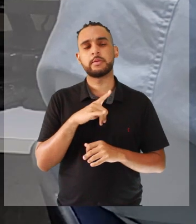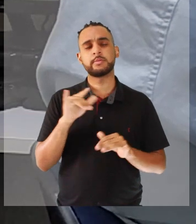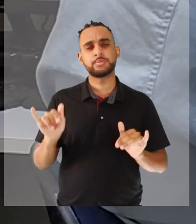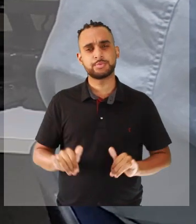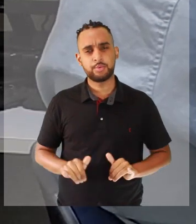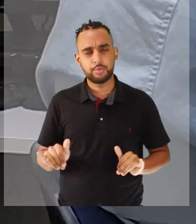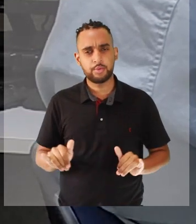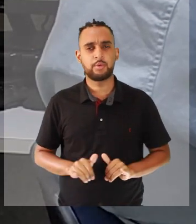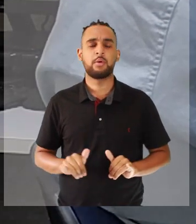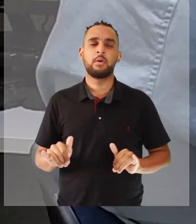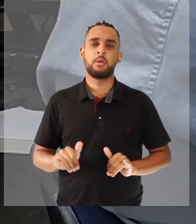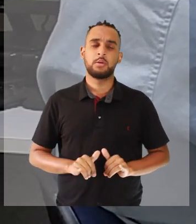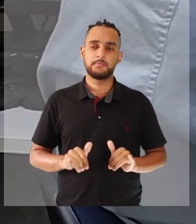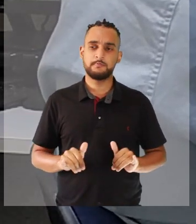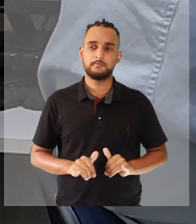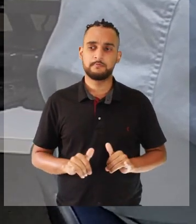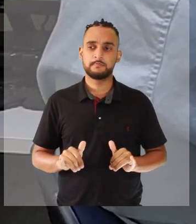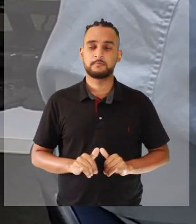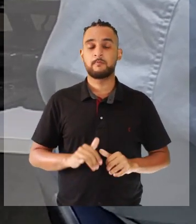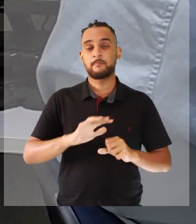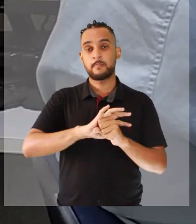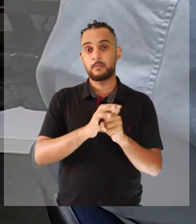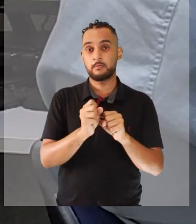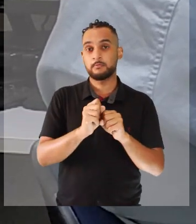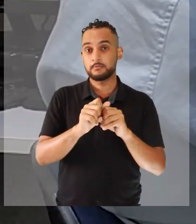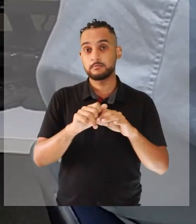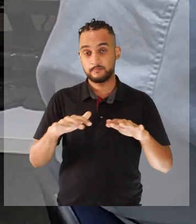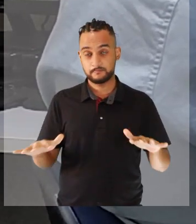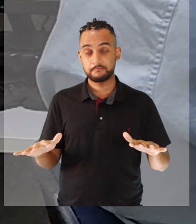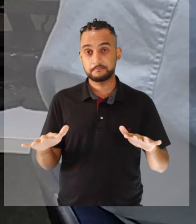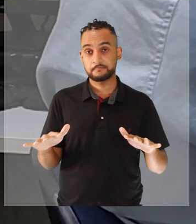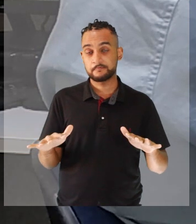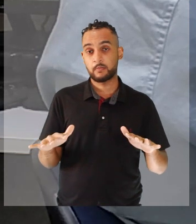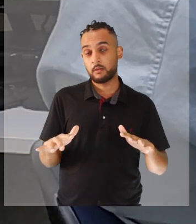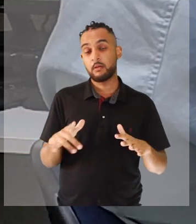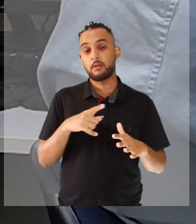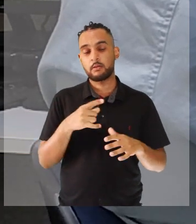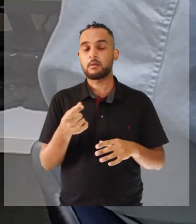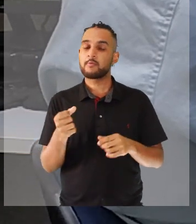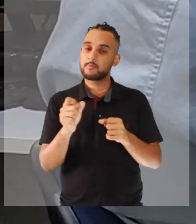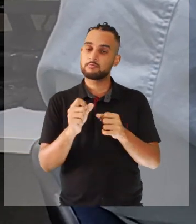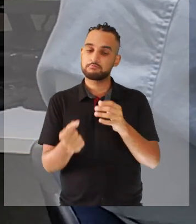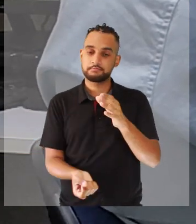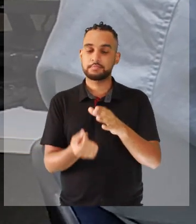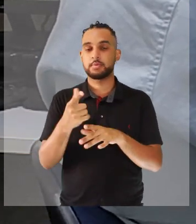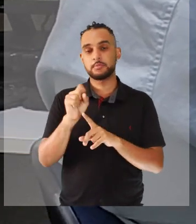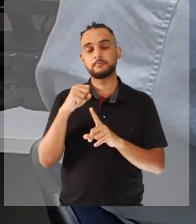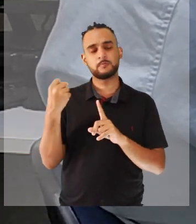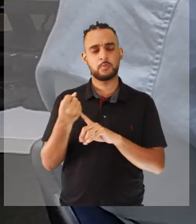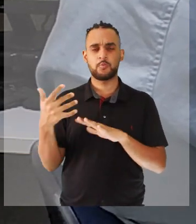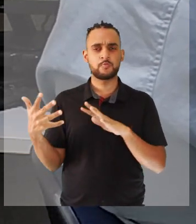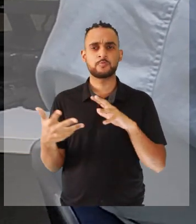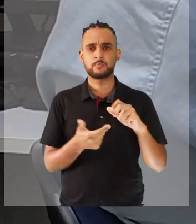né, nós temos as feridas, grandes feridas, que o coronavírus vem abrindo